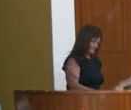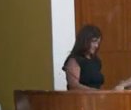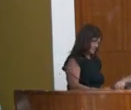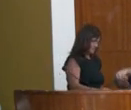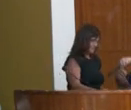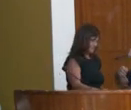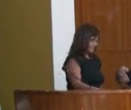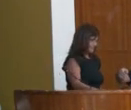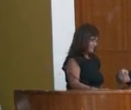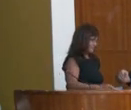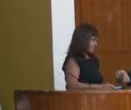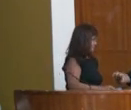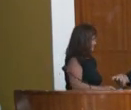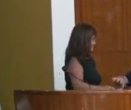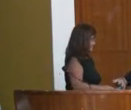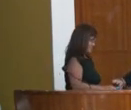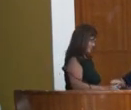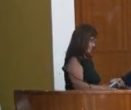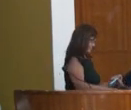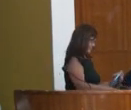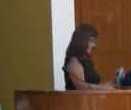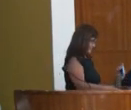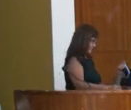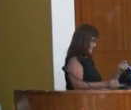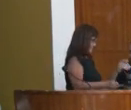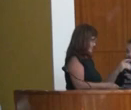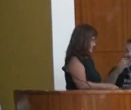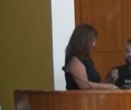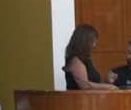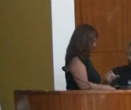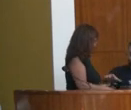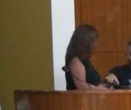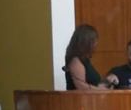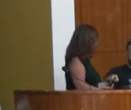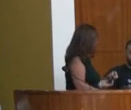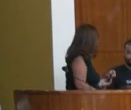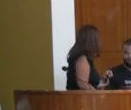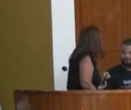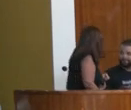38%. Em setembro de 2021,